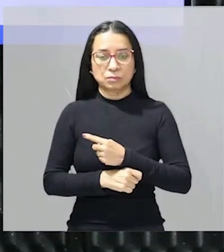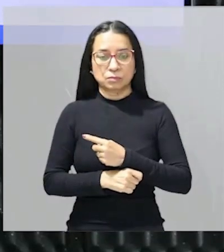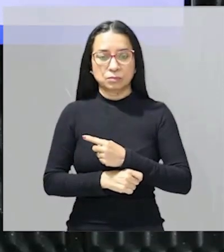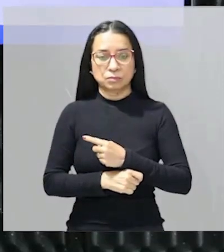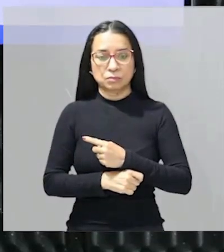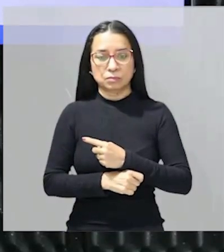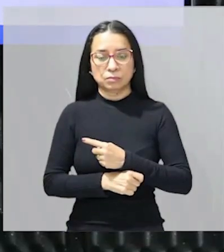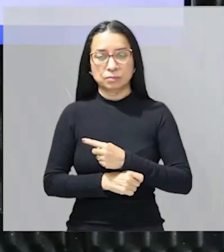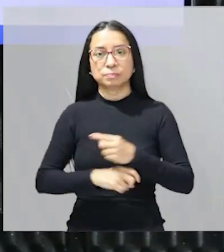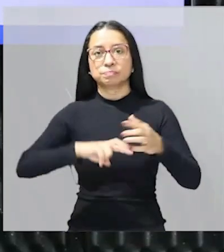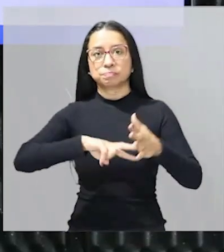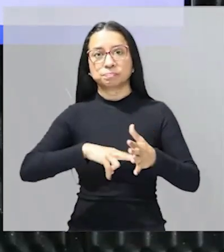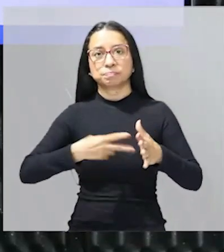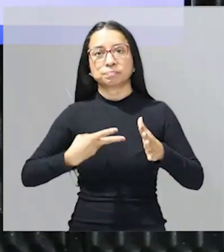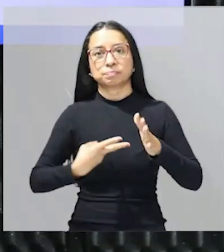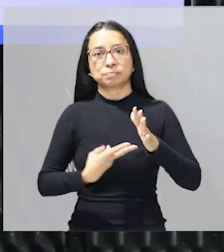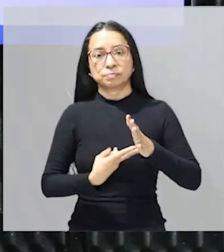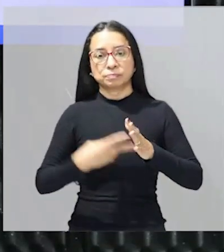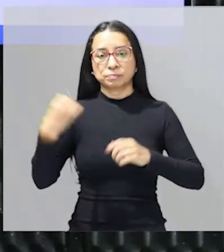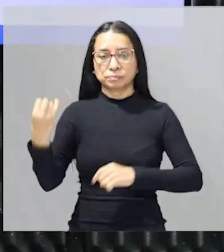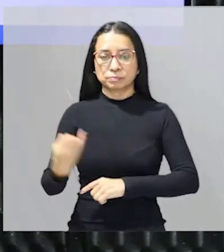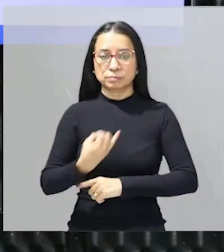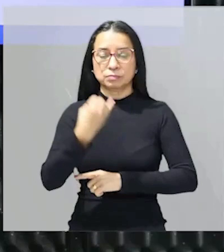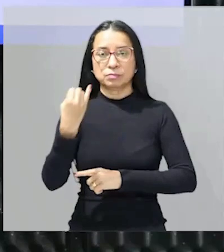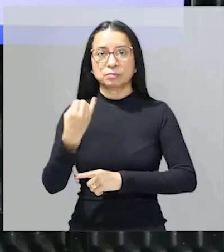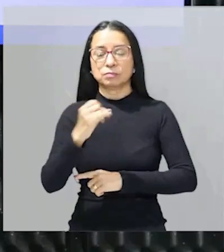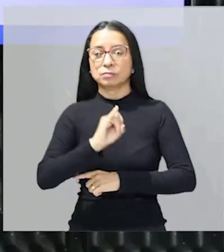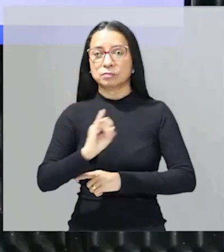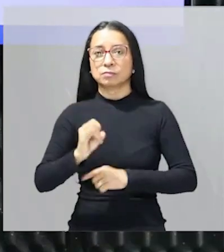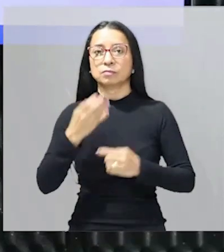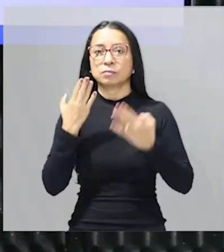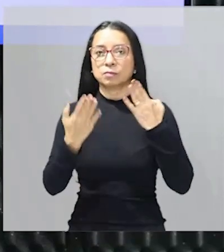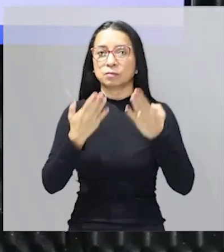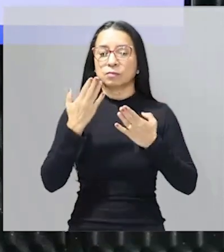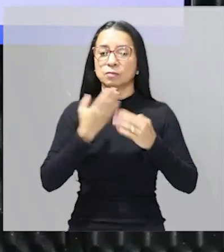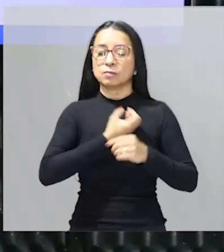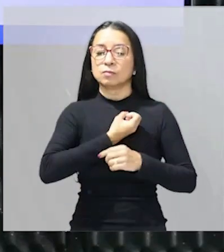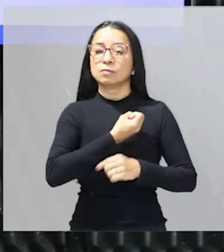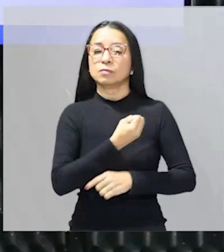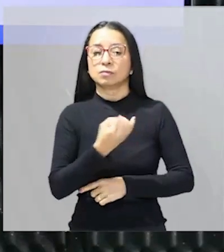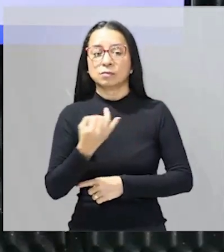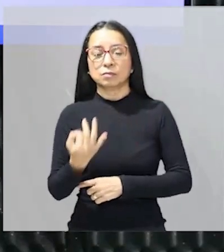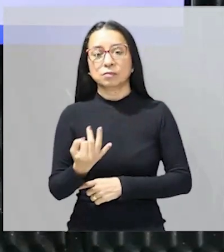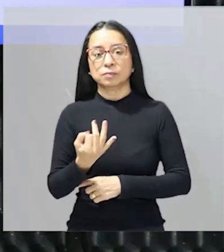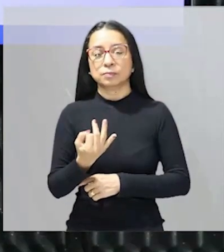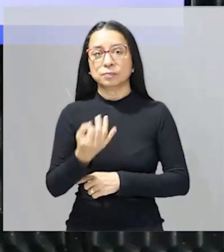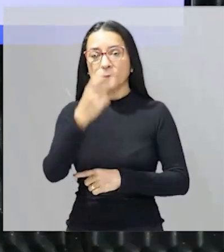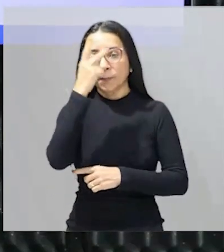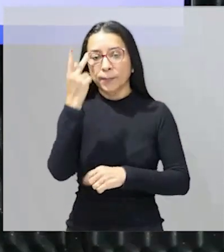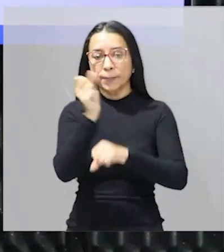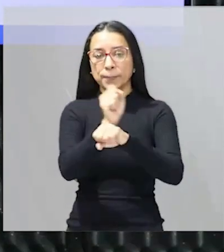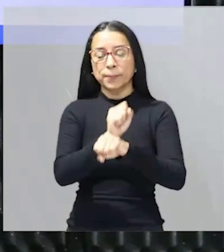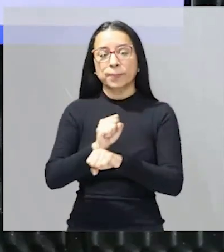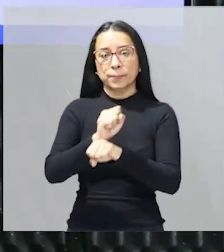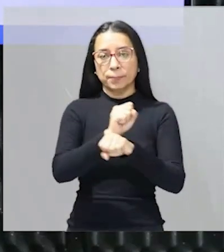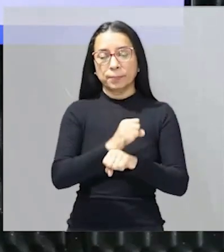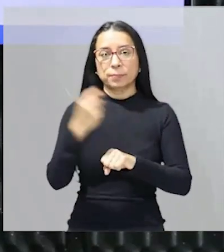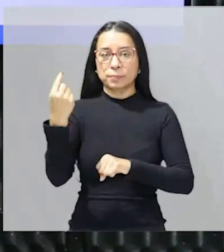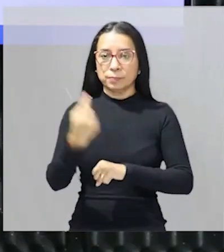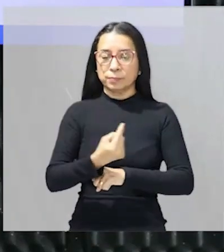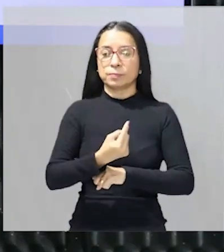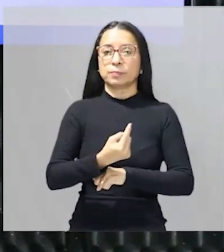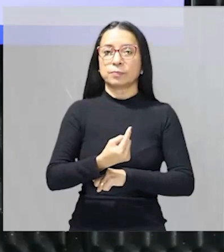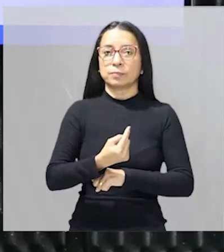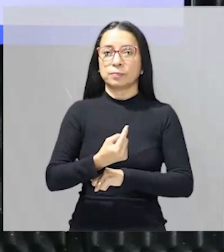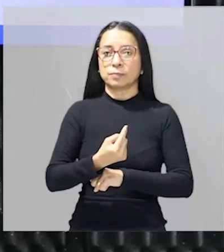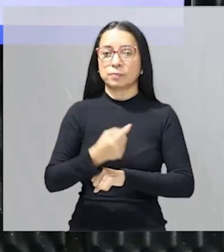bastante significativo se comparado ao número, basicamente, de escravos que estão vindo diretamente